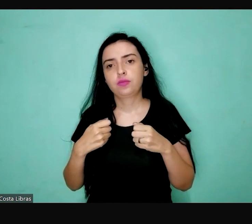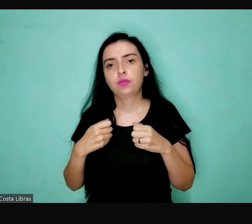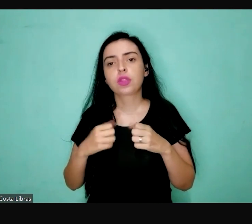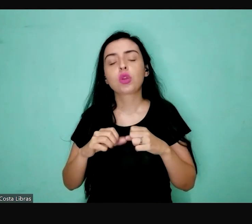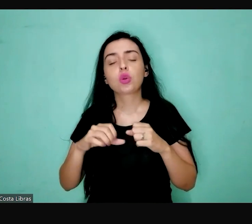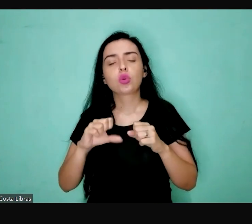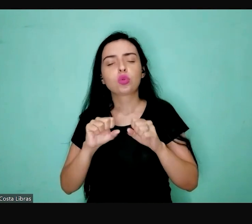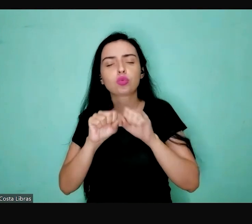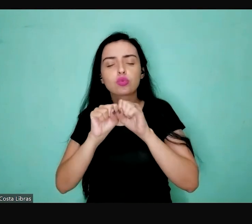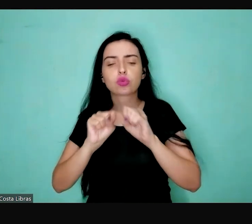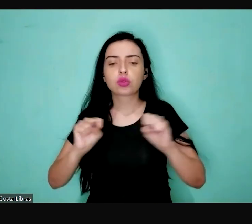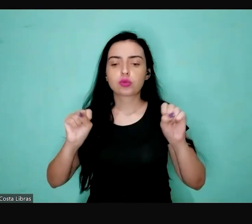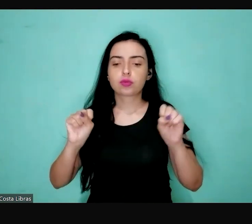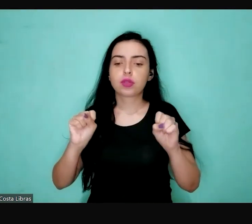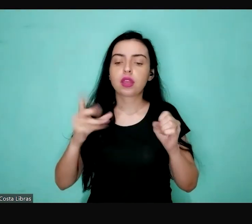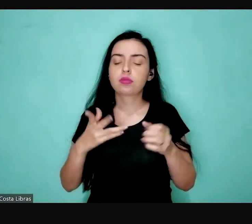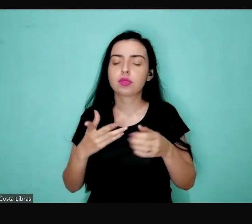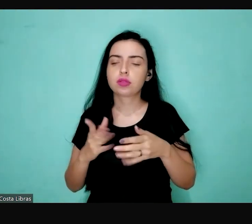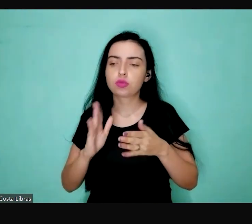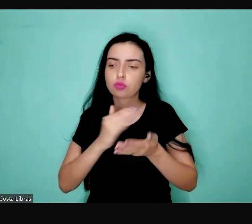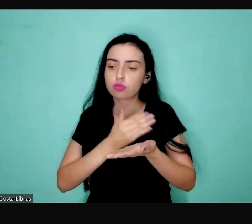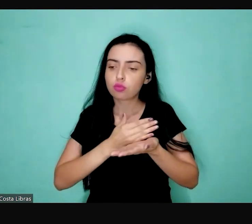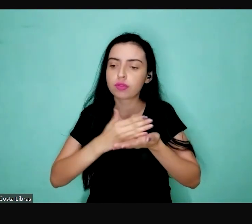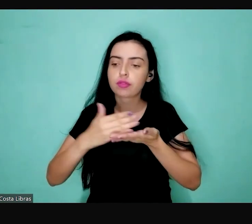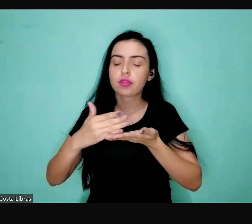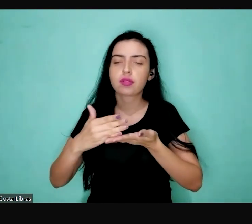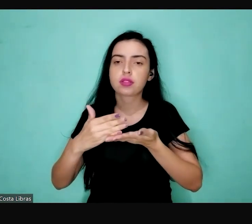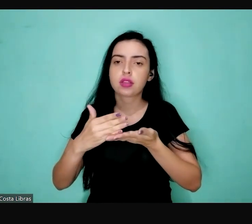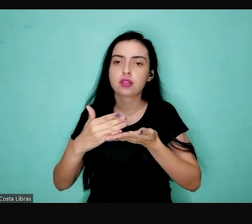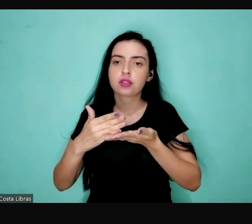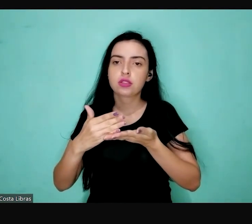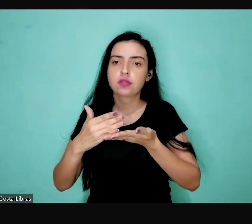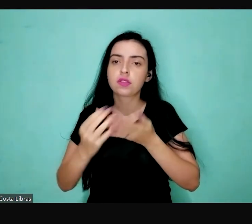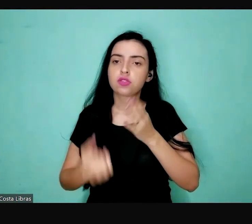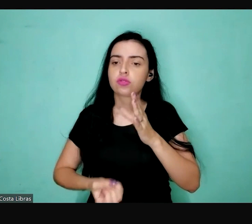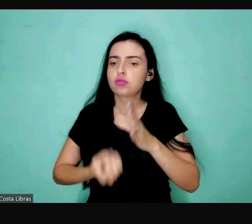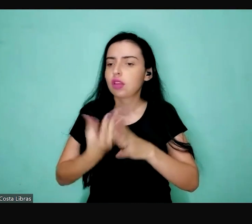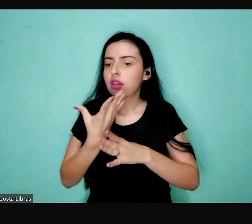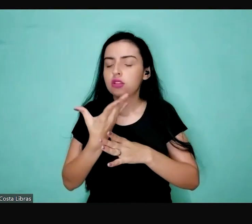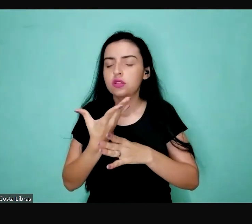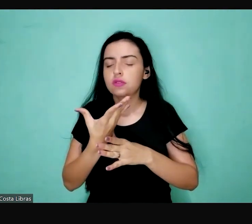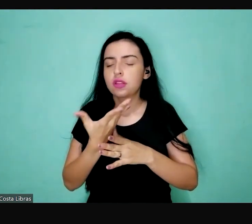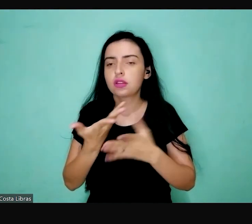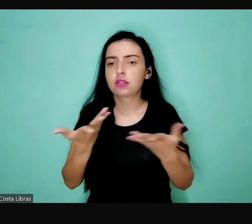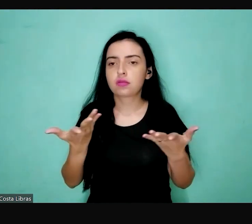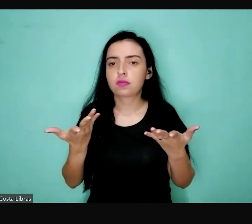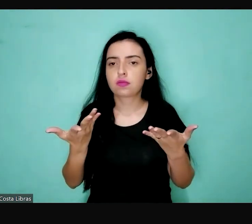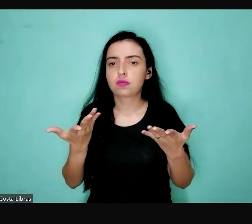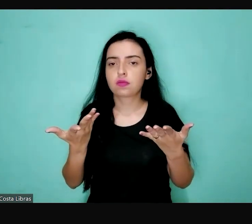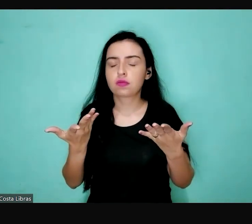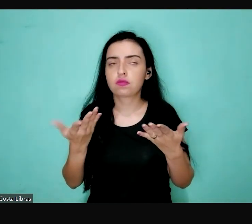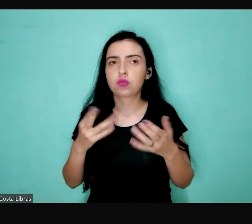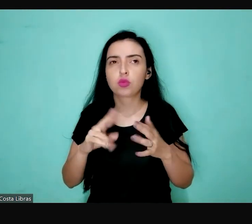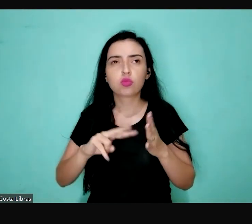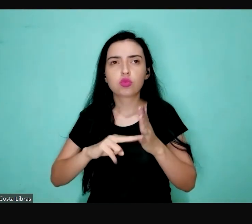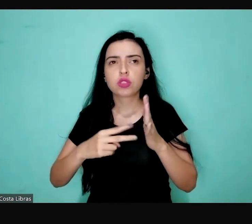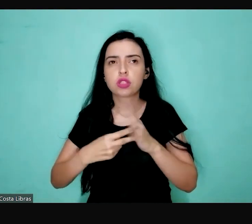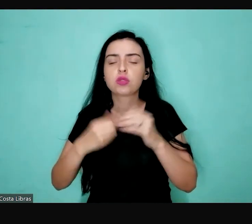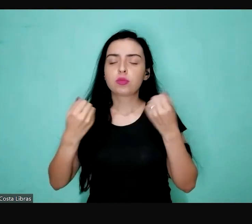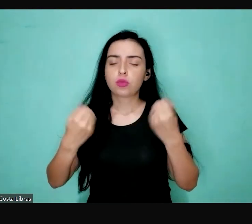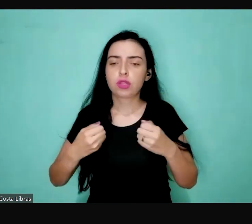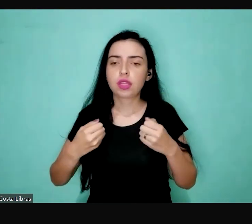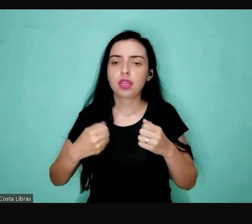brasileiros uma certa iniciativa, entre aspas, criativa, ah, no sentido de permitir que a